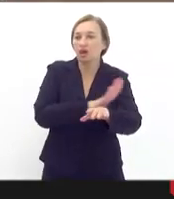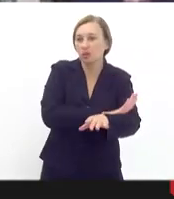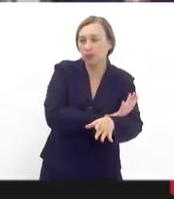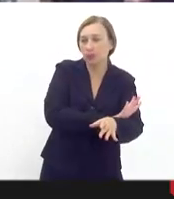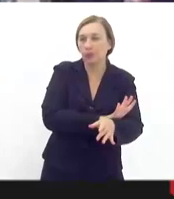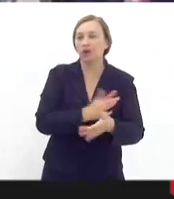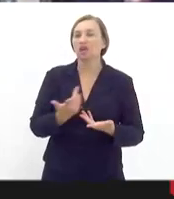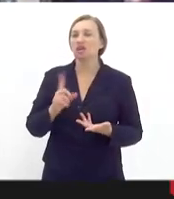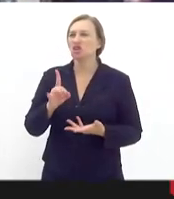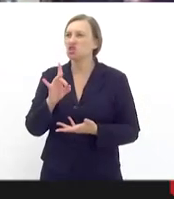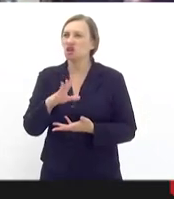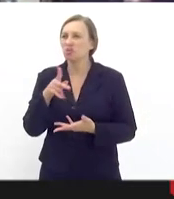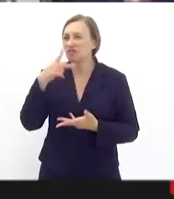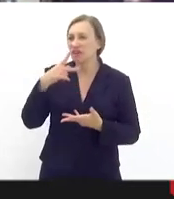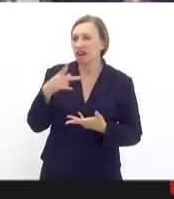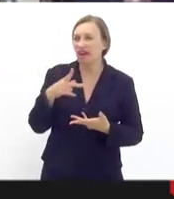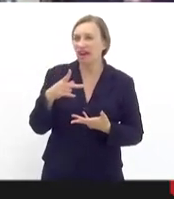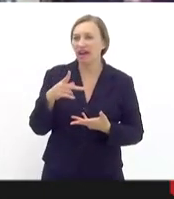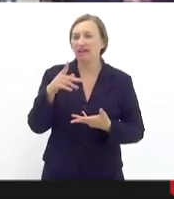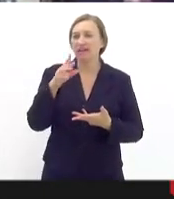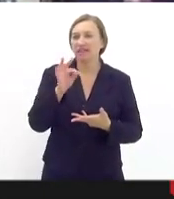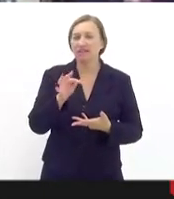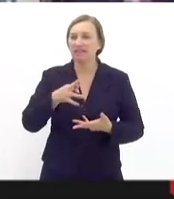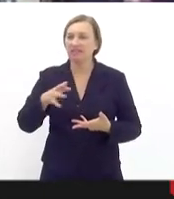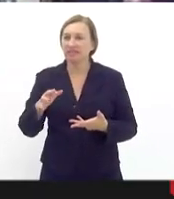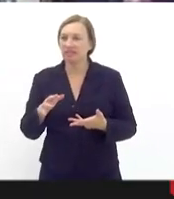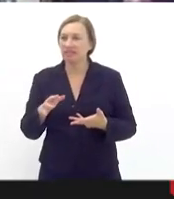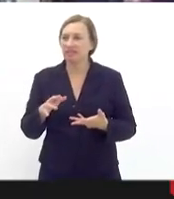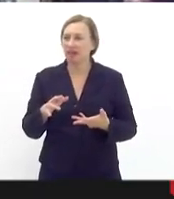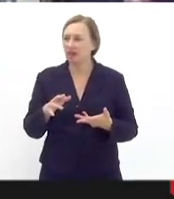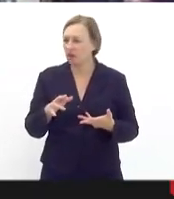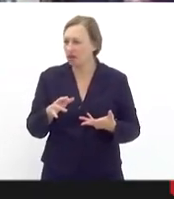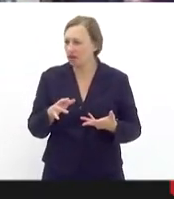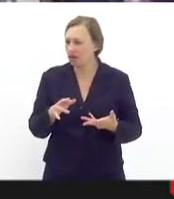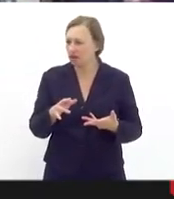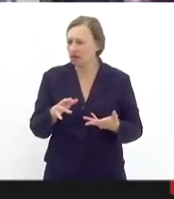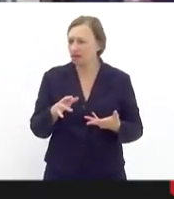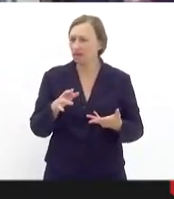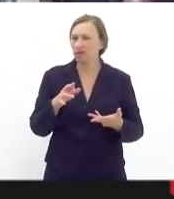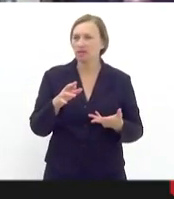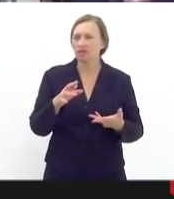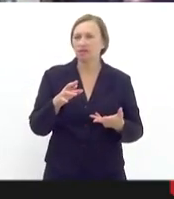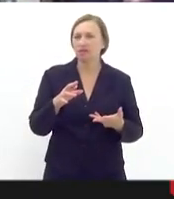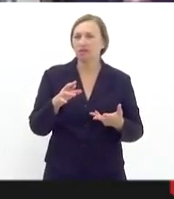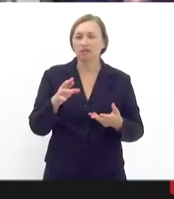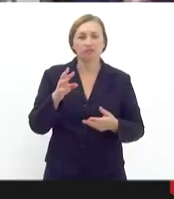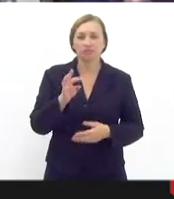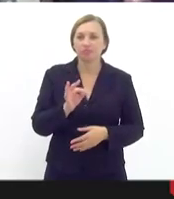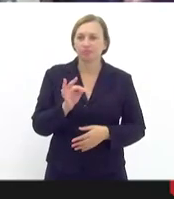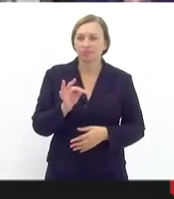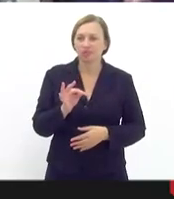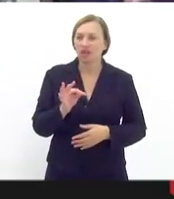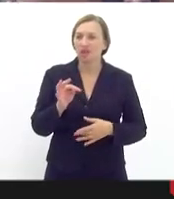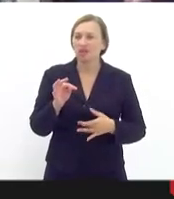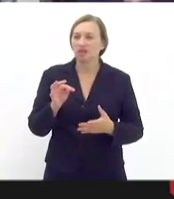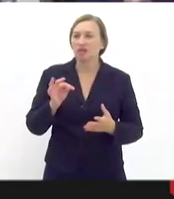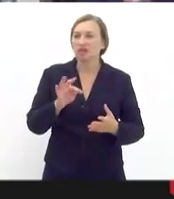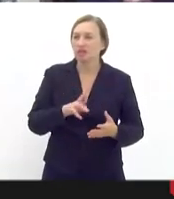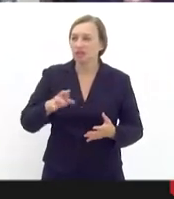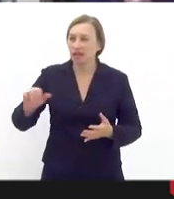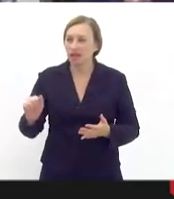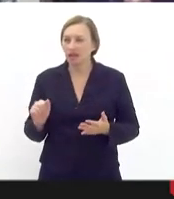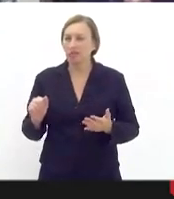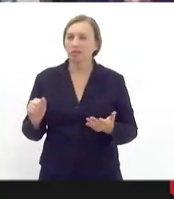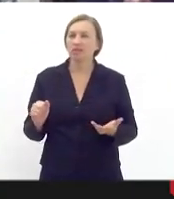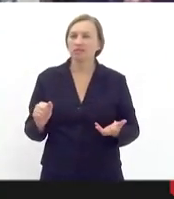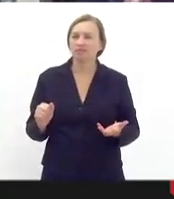para falar de terraplanismo, que às vezes até é divertido, né? Teorias conspiratórias que, enfim, não necessariamente vão lesar